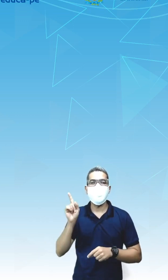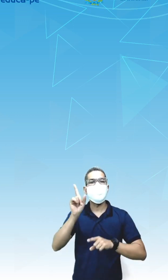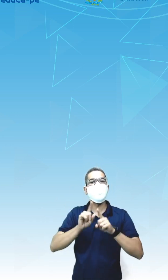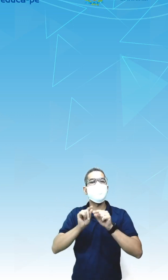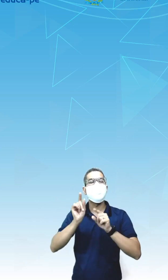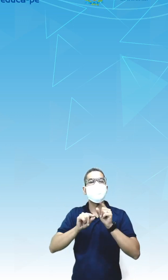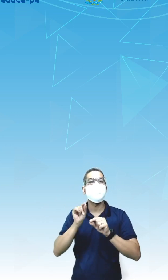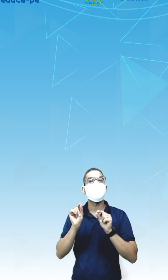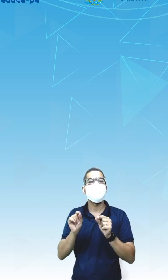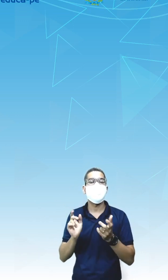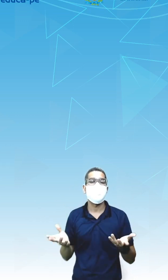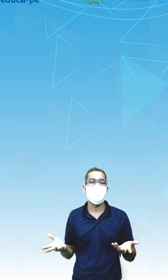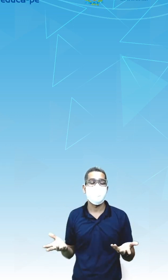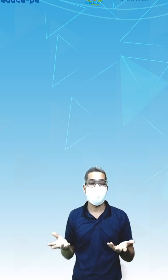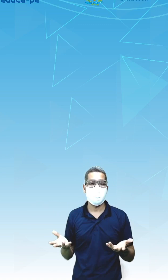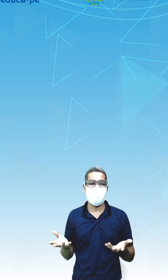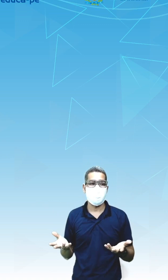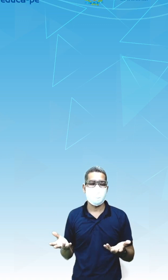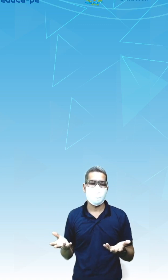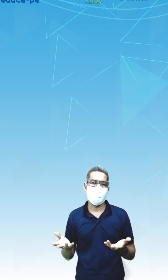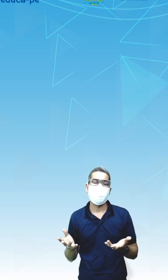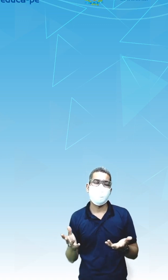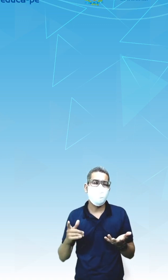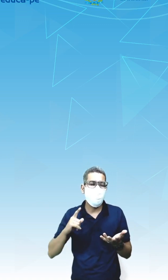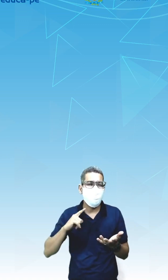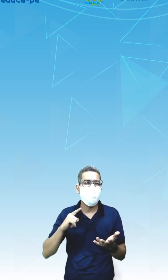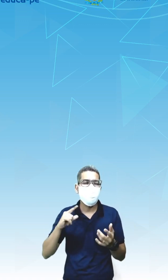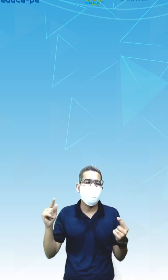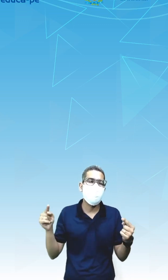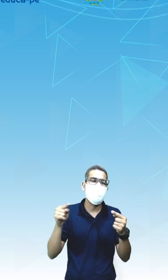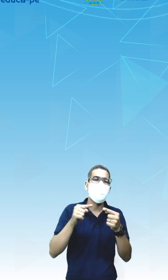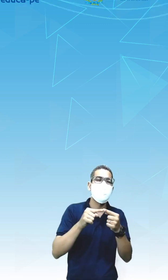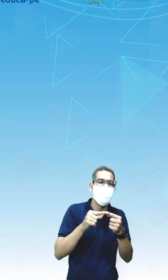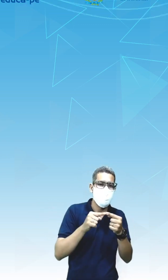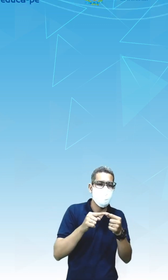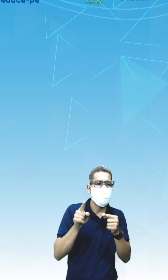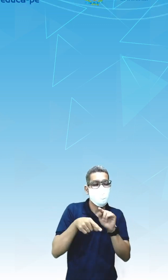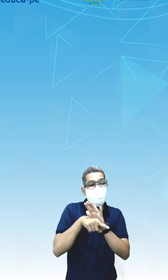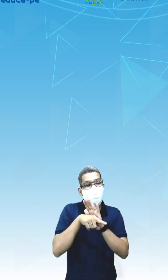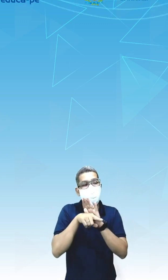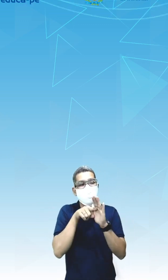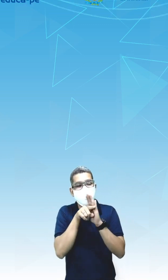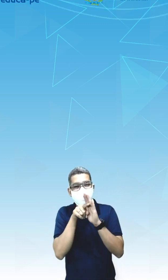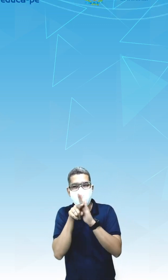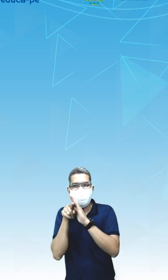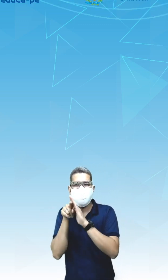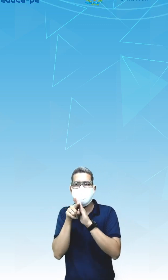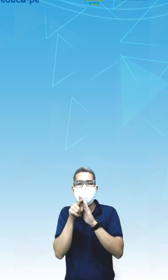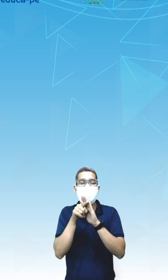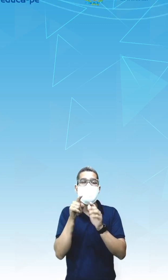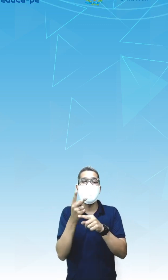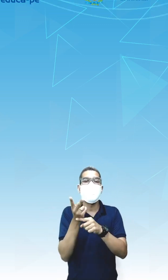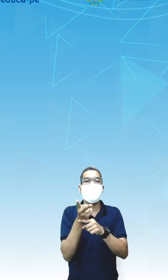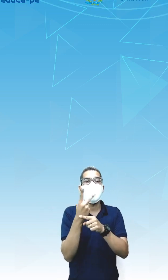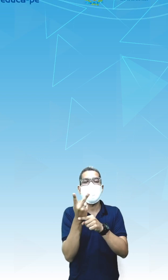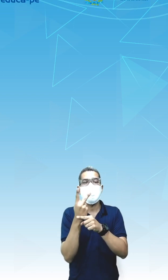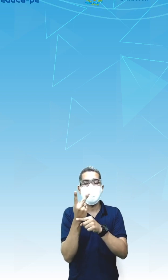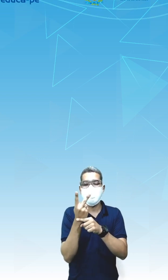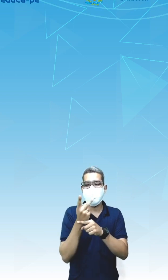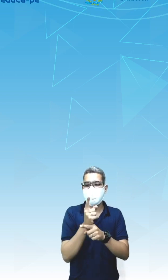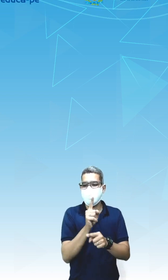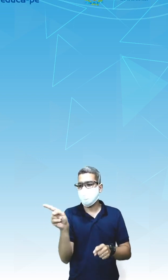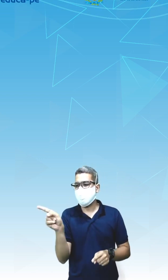do sexto ano? Bom, ela tem como objetivo de quê? Analisar a direção do vento